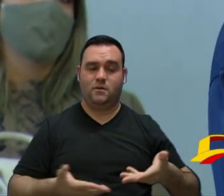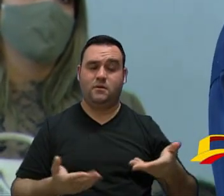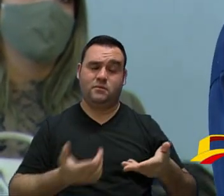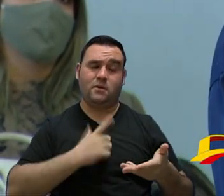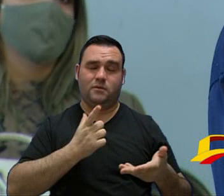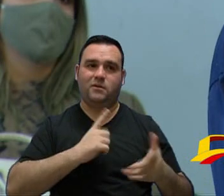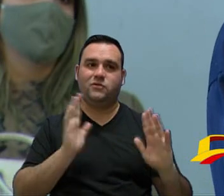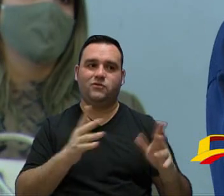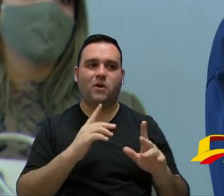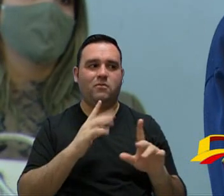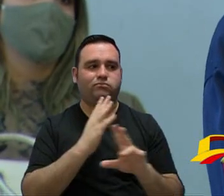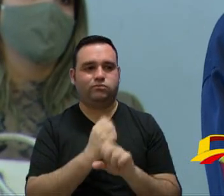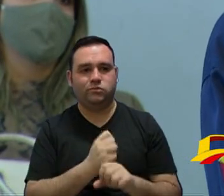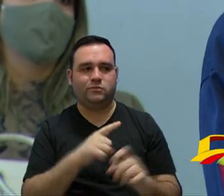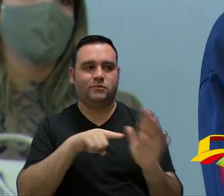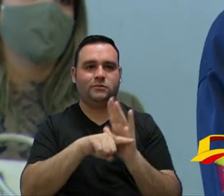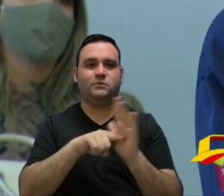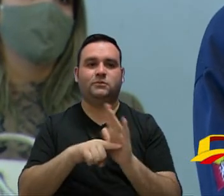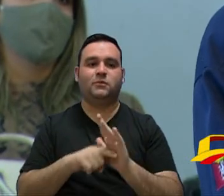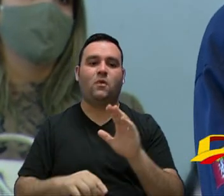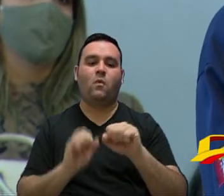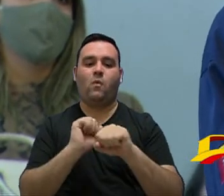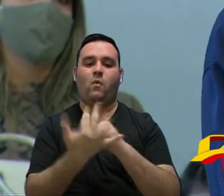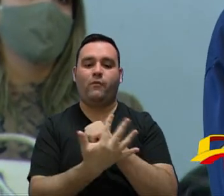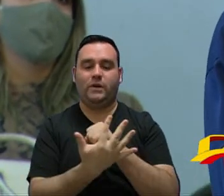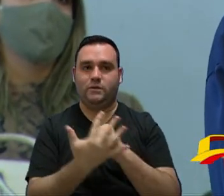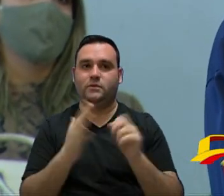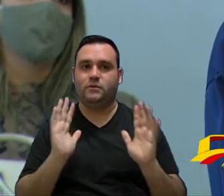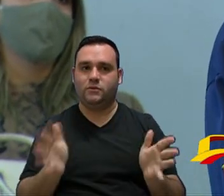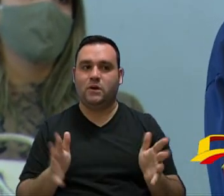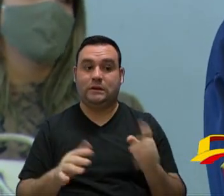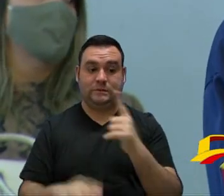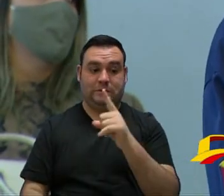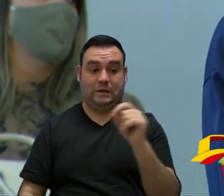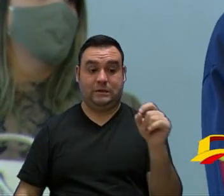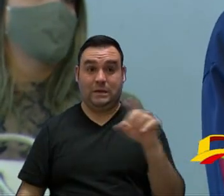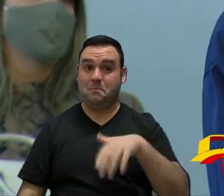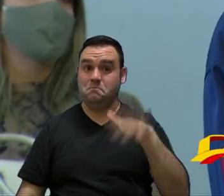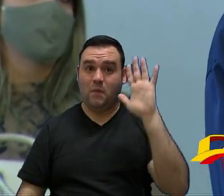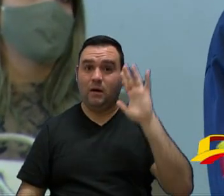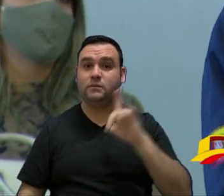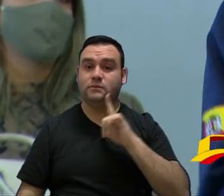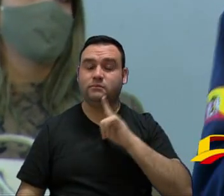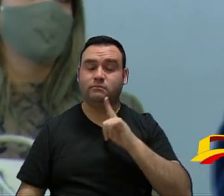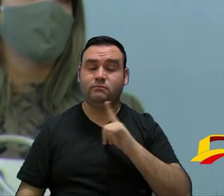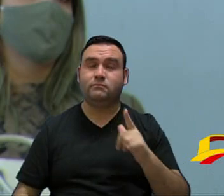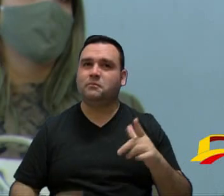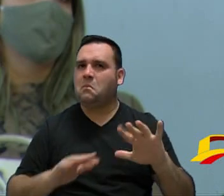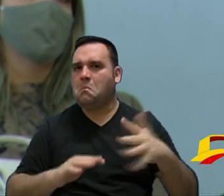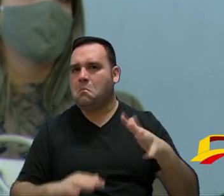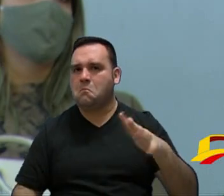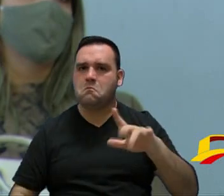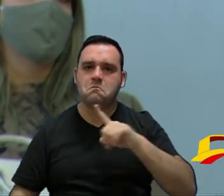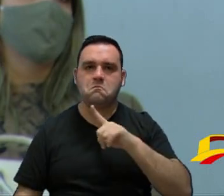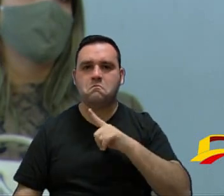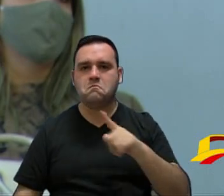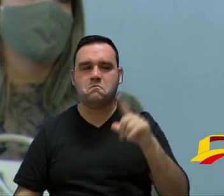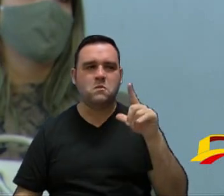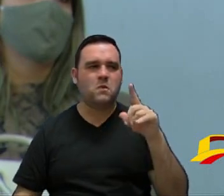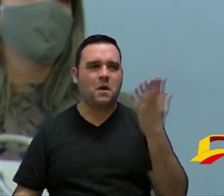já foi feito um levantamento de convide mais de 100 né entornou que